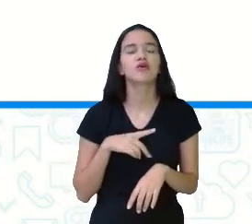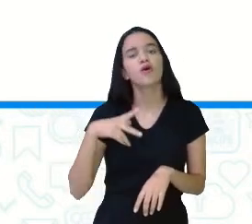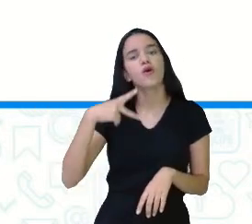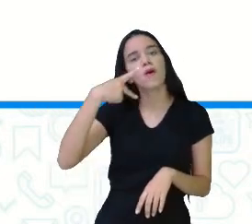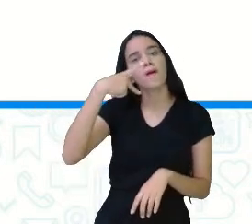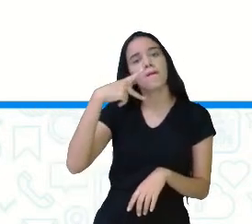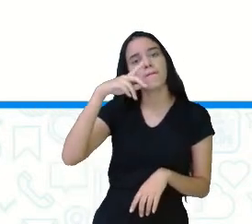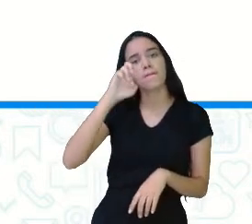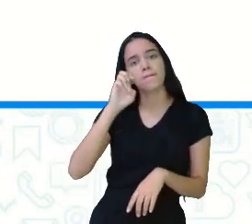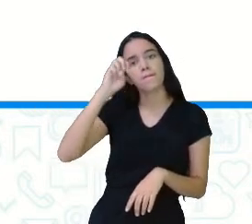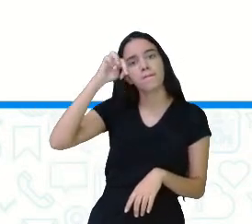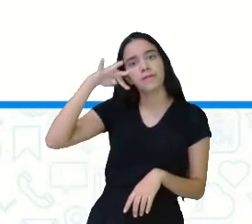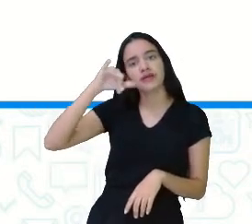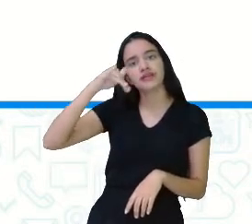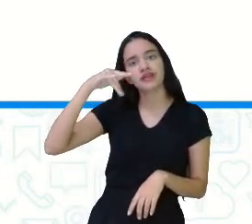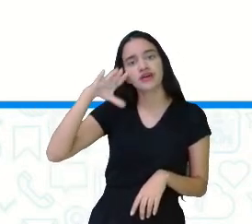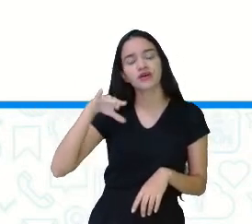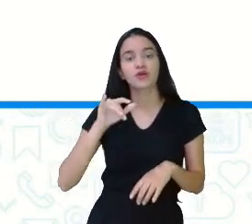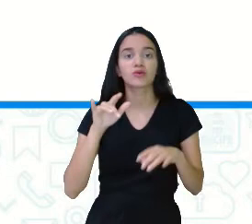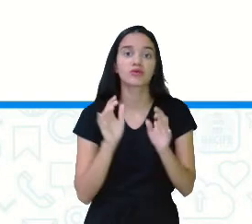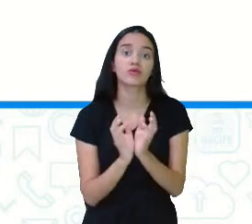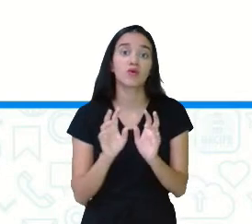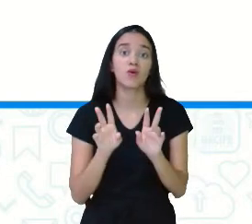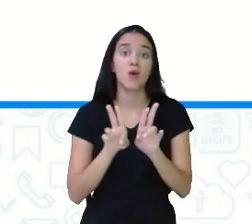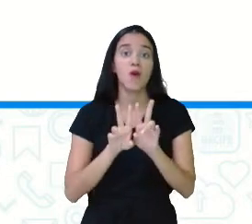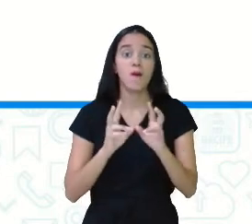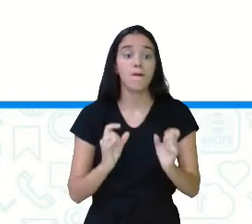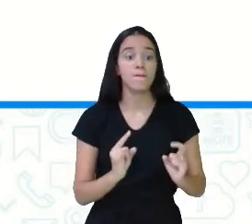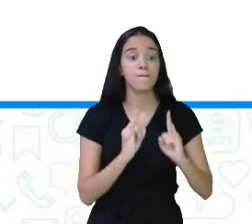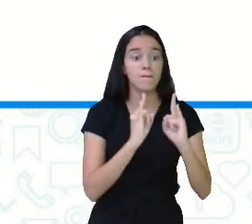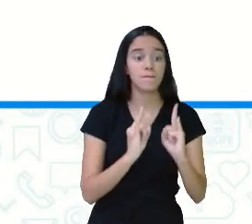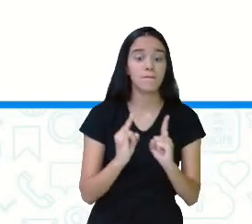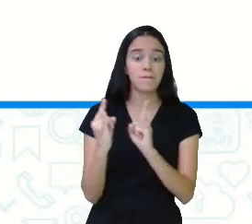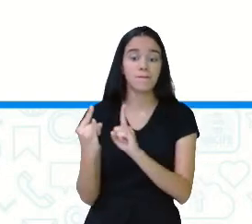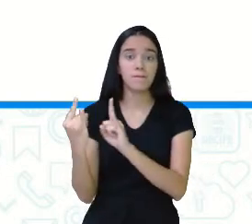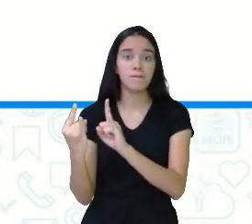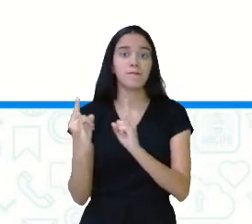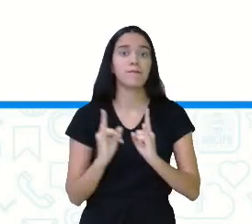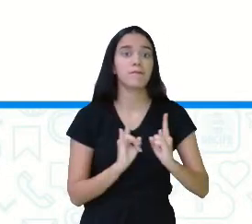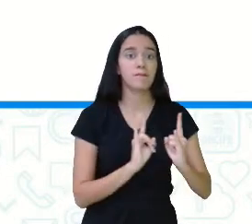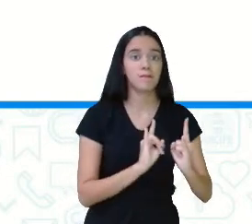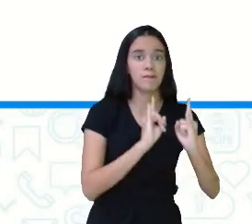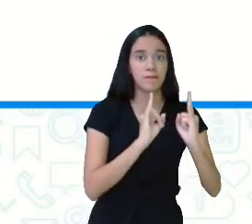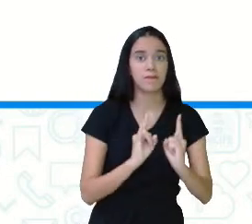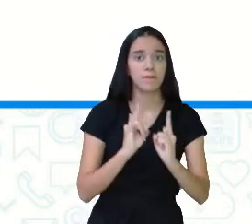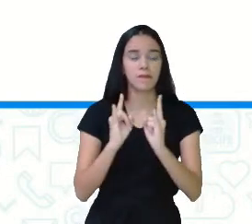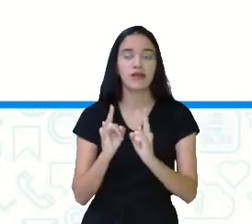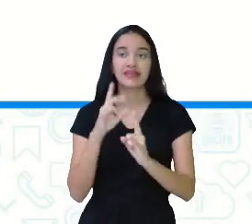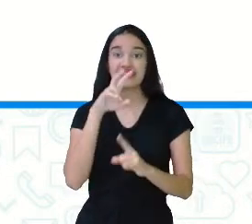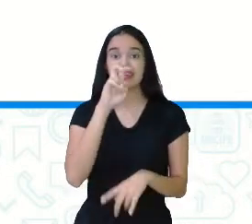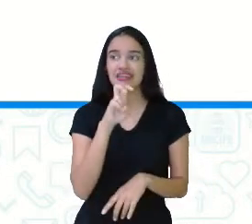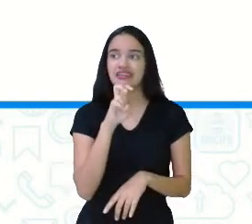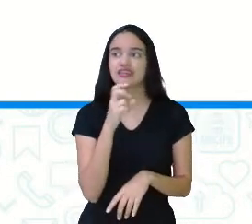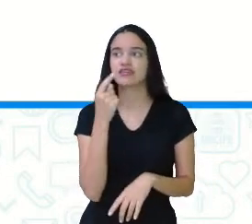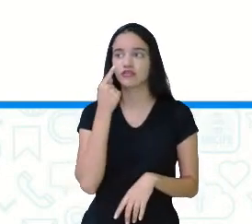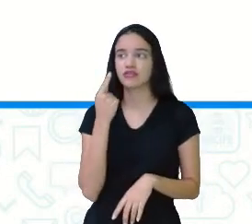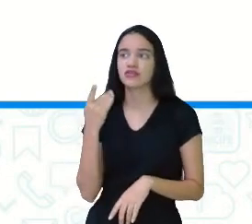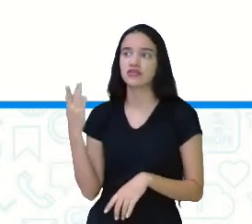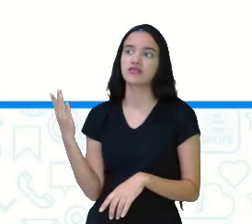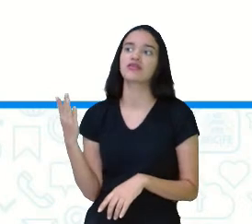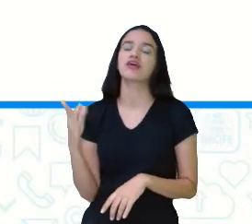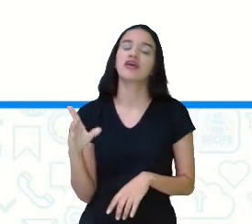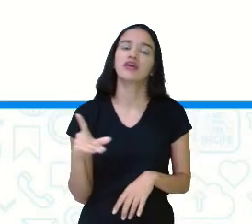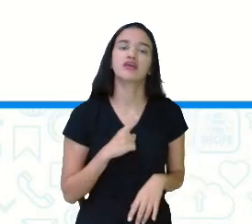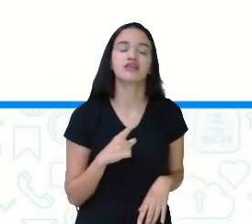aquele prédio famosíssimo nos Estados Unidos, né? 5 pontinhas, ó. 1, 2, 3, 4, 5.